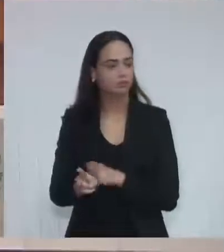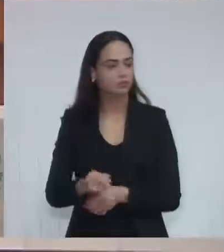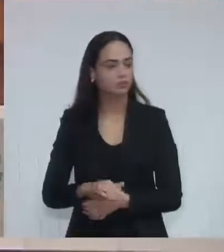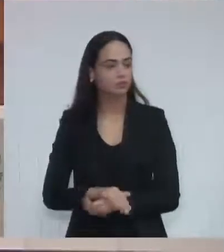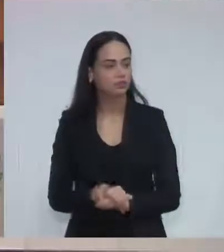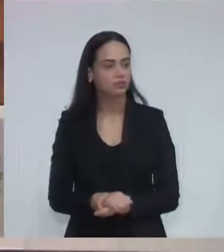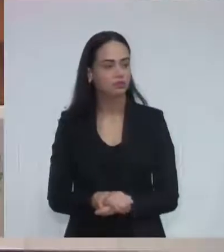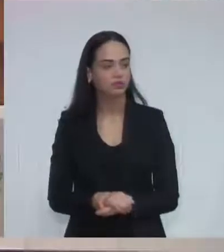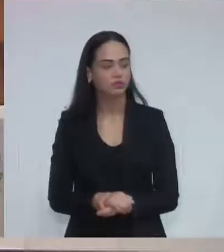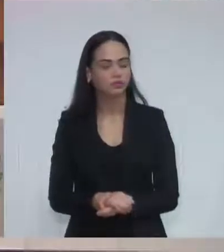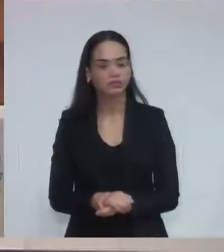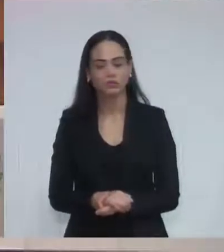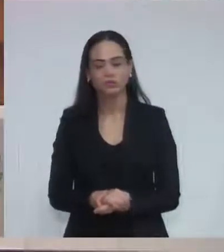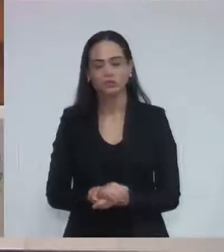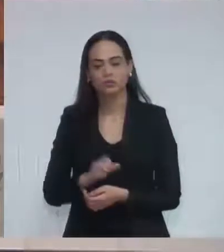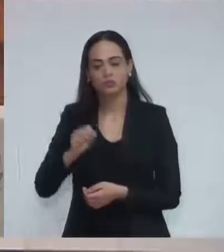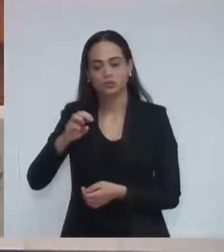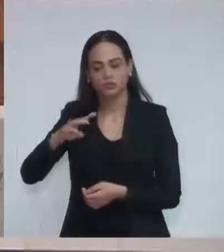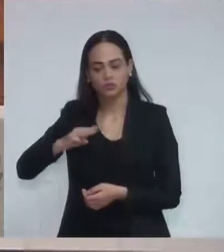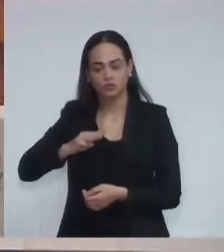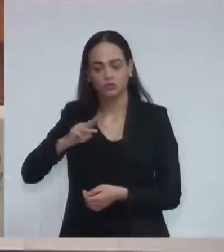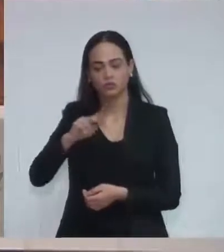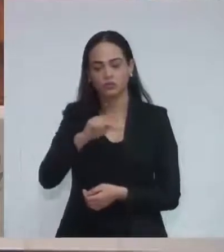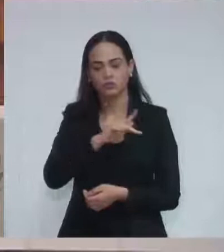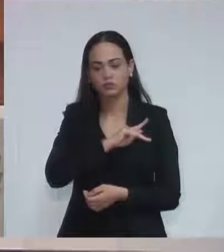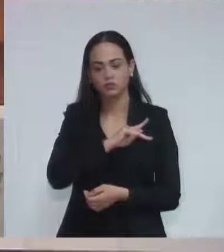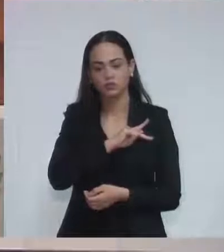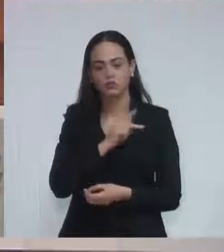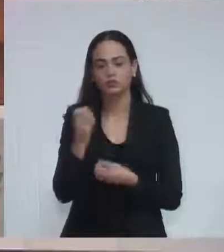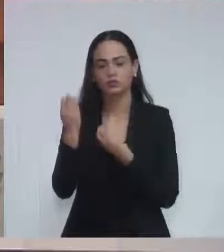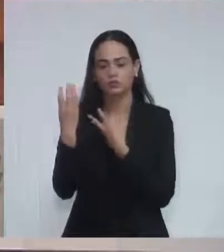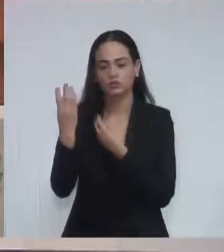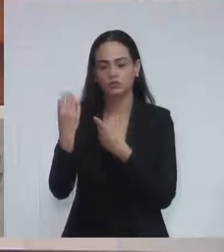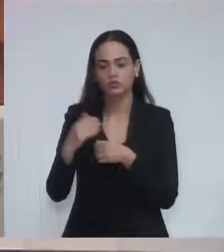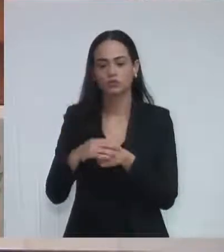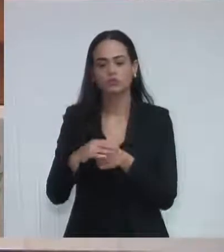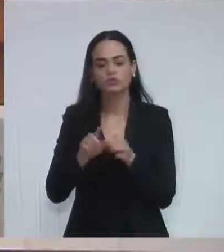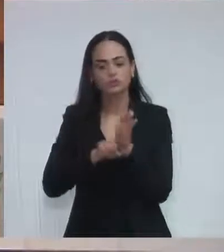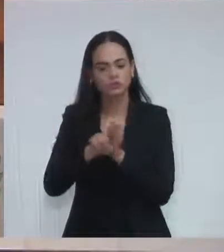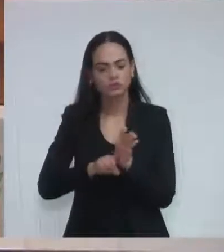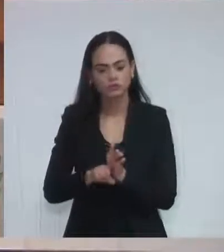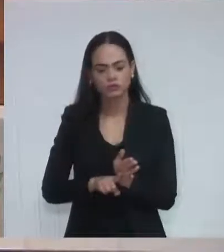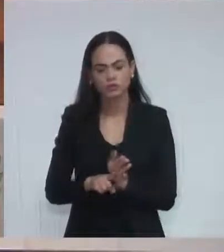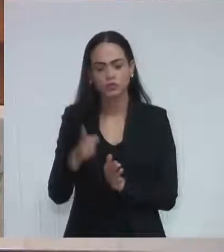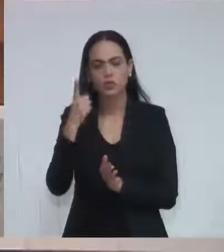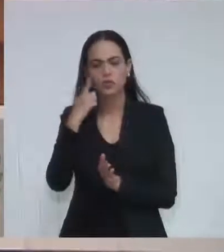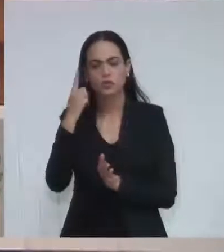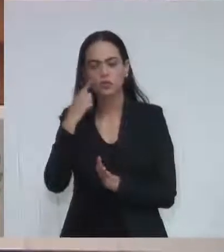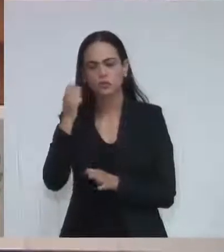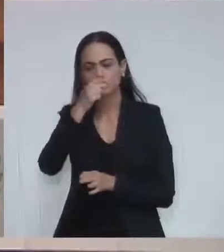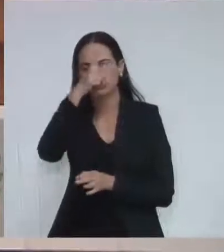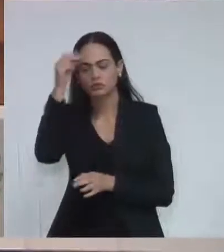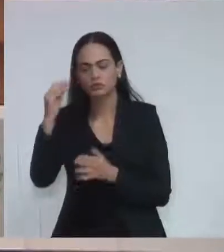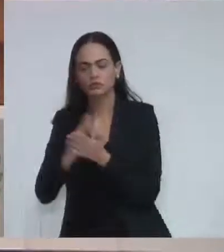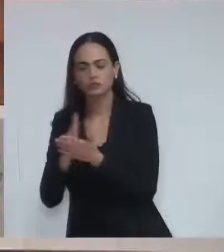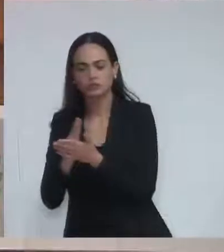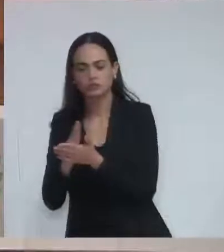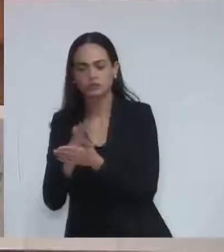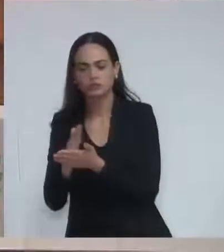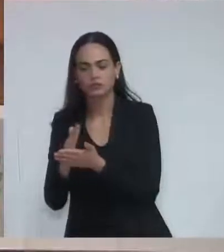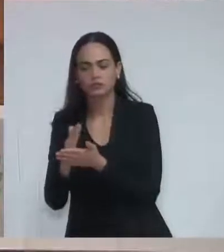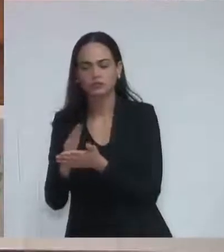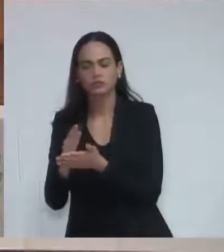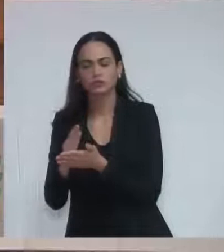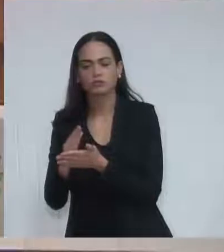O Ministério Público, a par de todas as informações e documentos juntados, verificou a ilegalidade dos procedimentos da Prefeitura e, por via